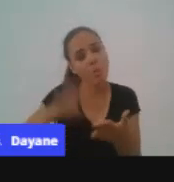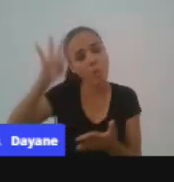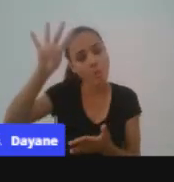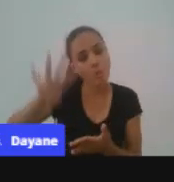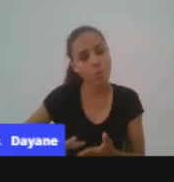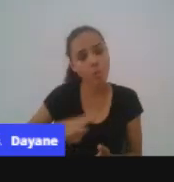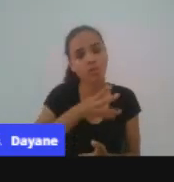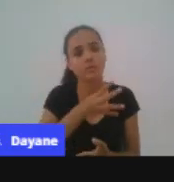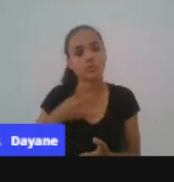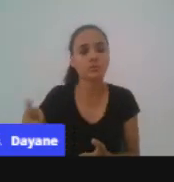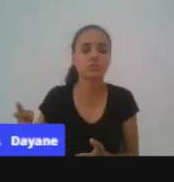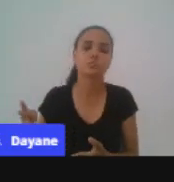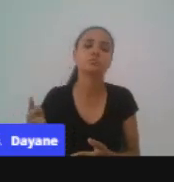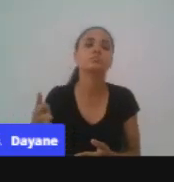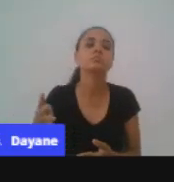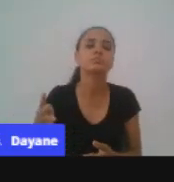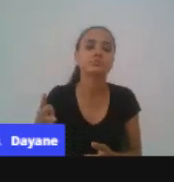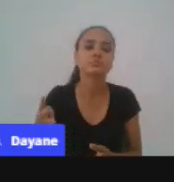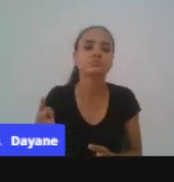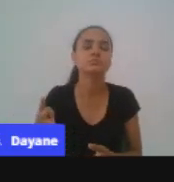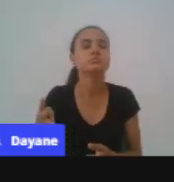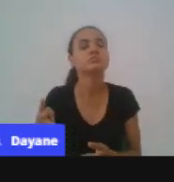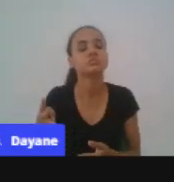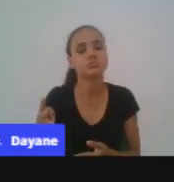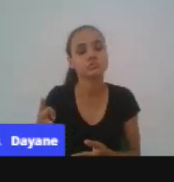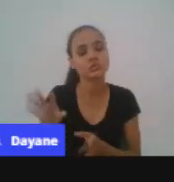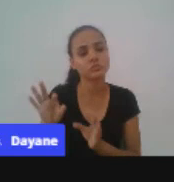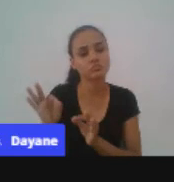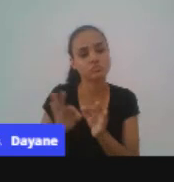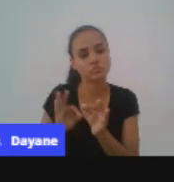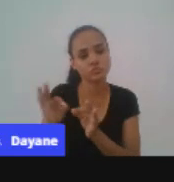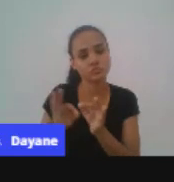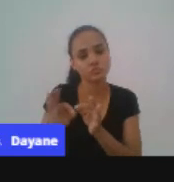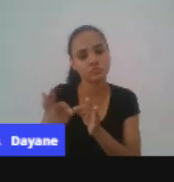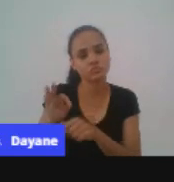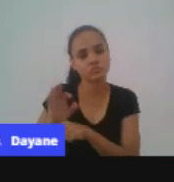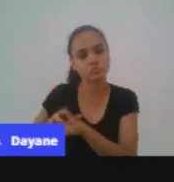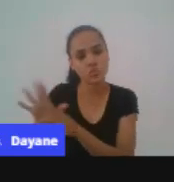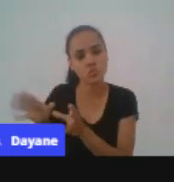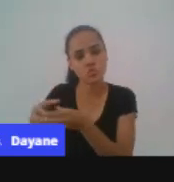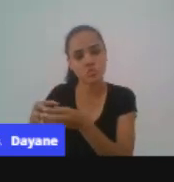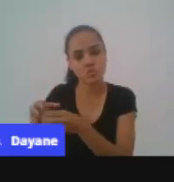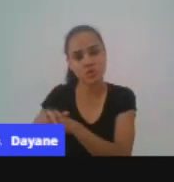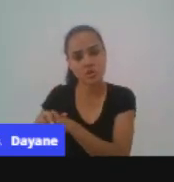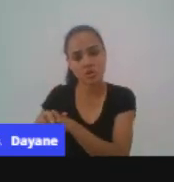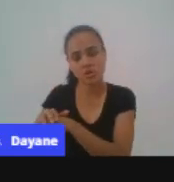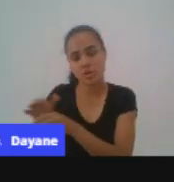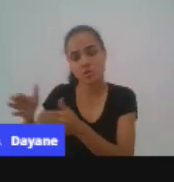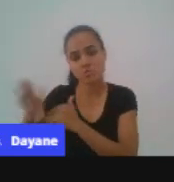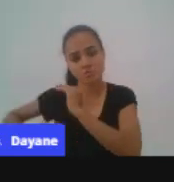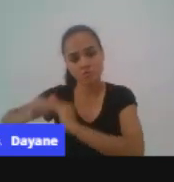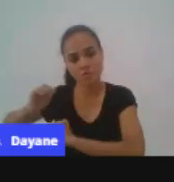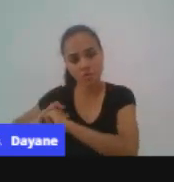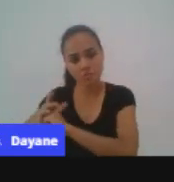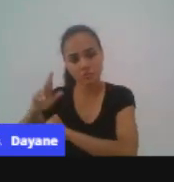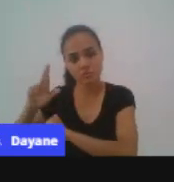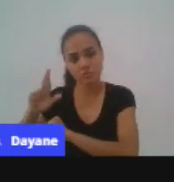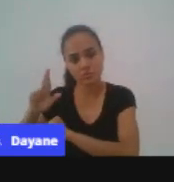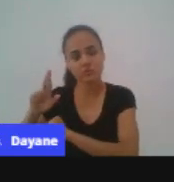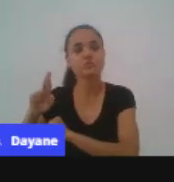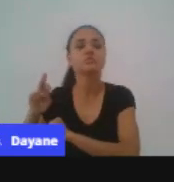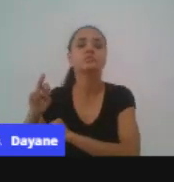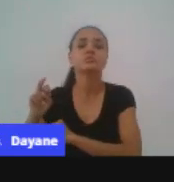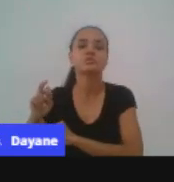está sendo desenvolvida pela DAVE, vai ser enviada para a escola, e você vai olhar o item que o aluno assinalou e vai preencher